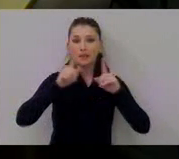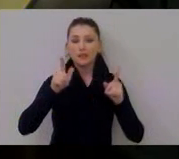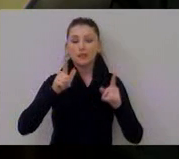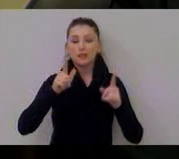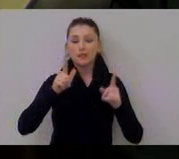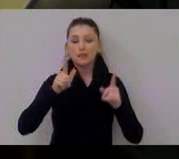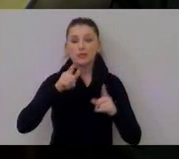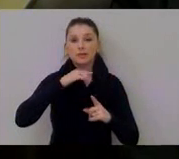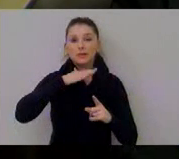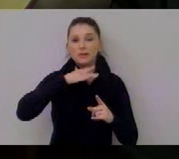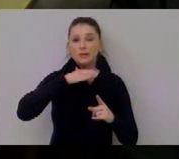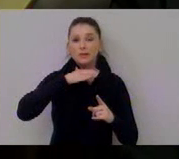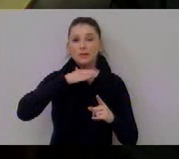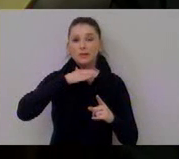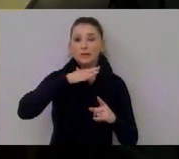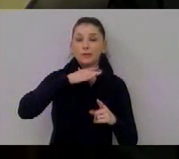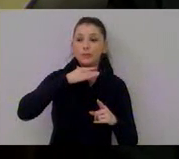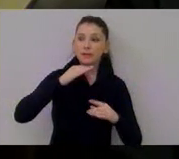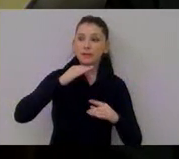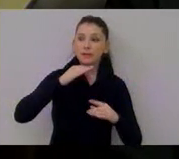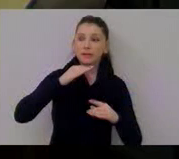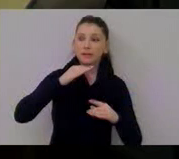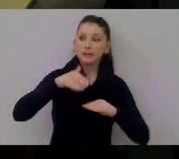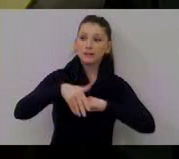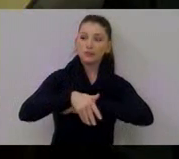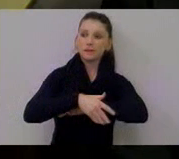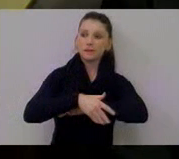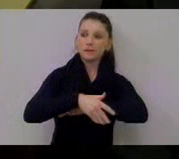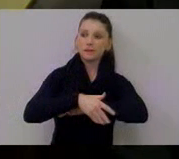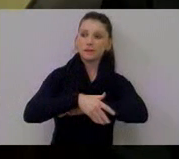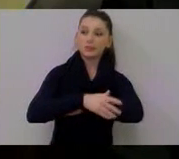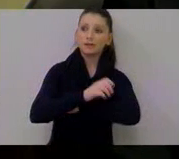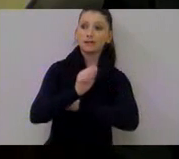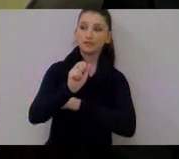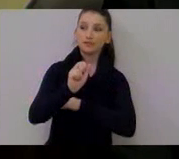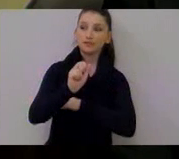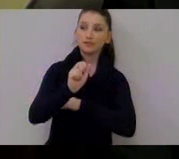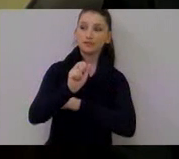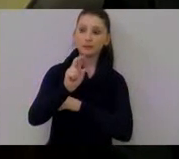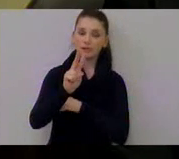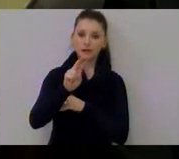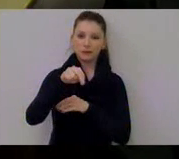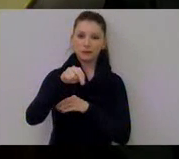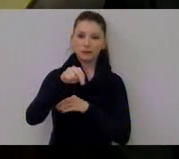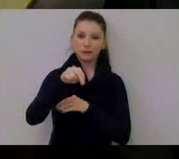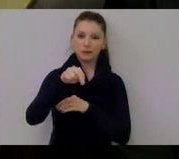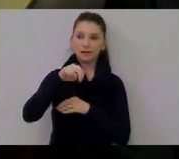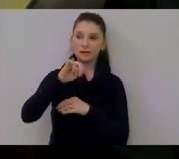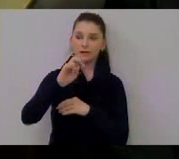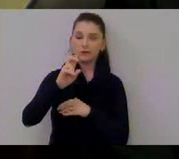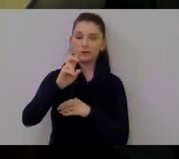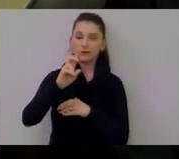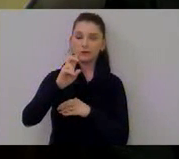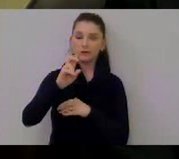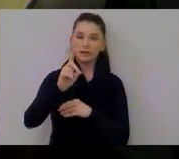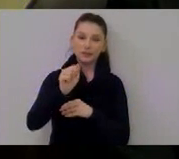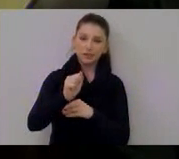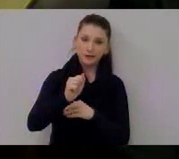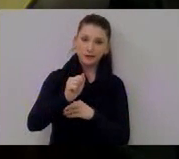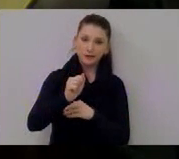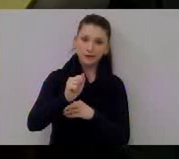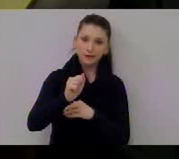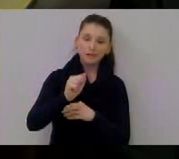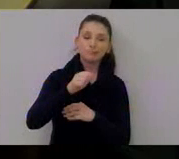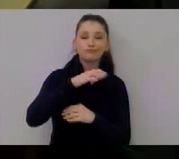Centenário é uma responsabilidade do nosso município. E